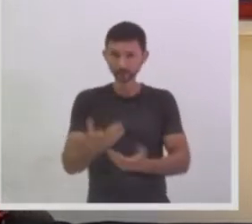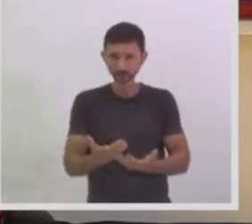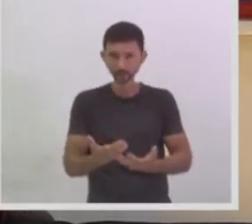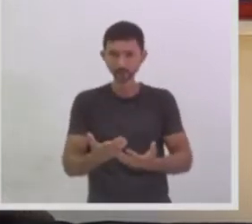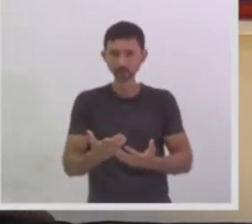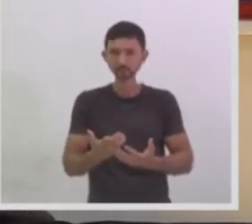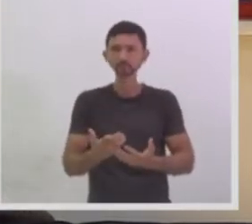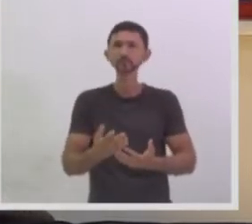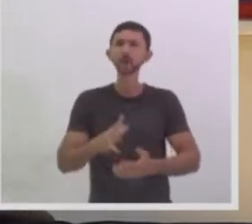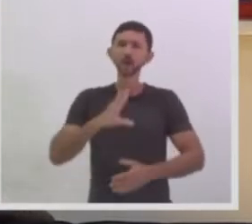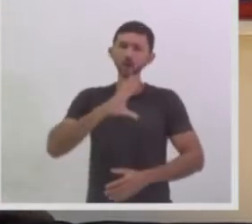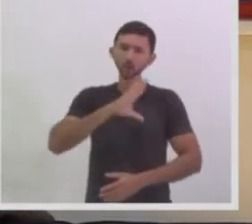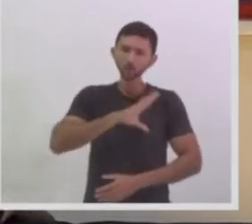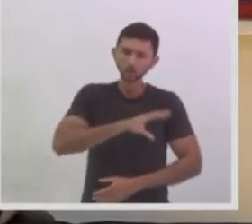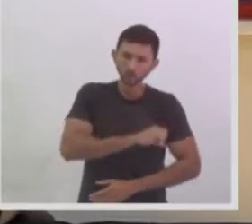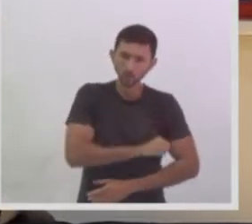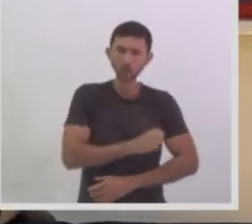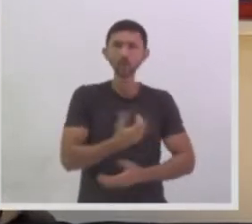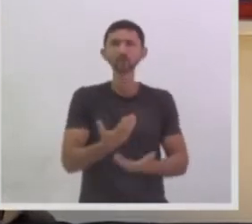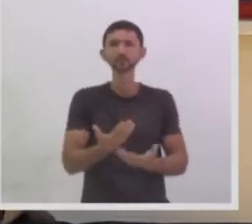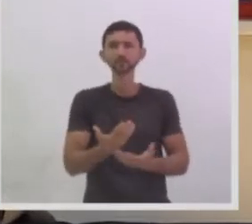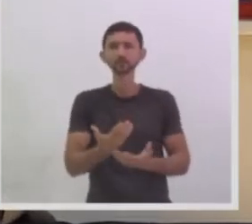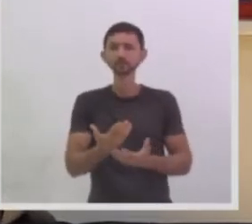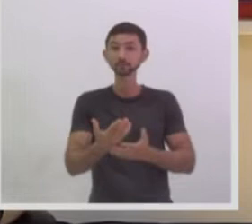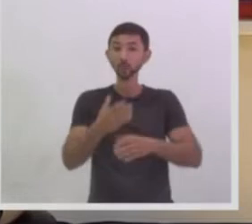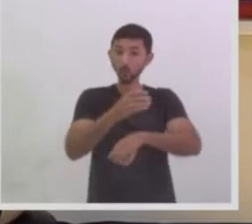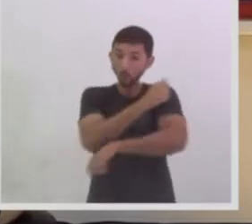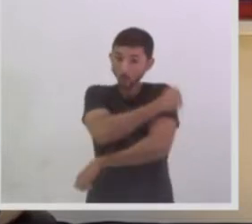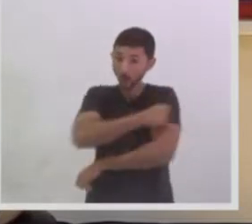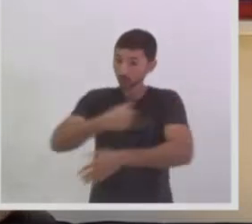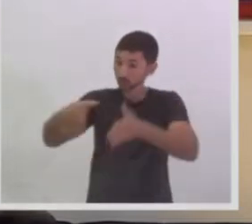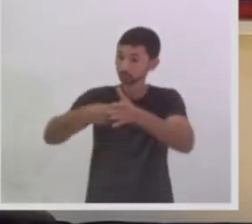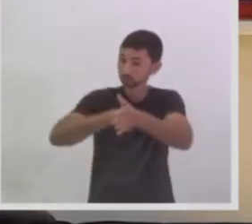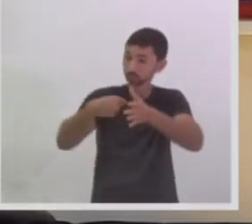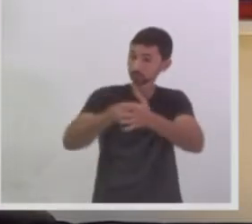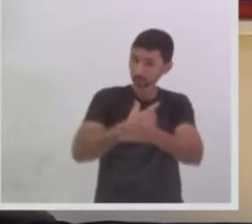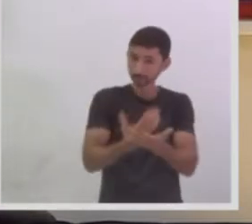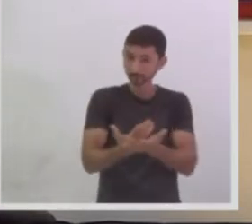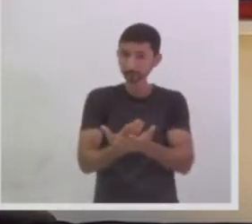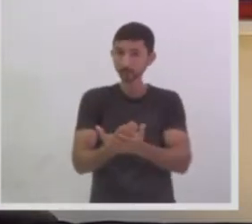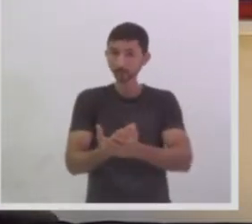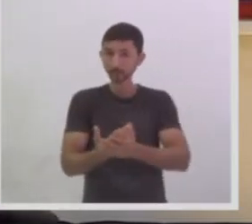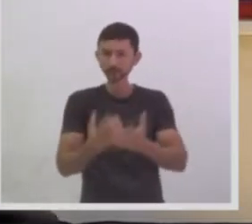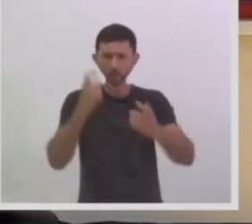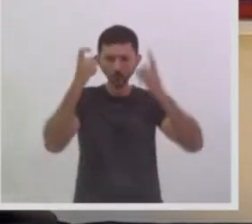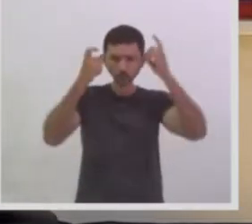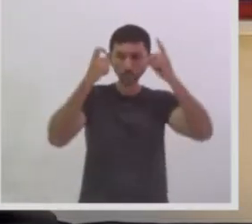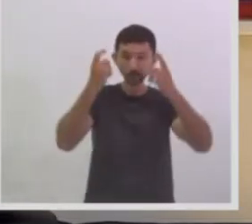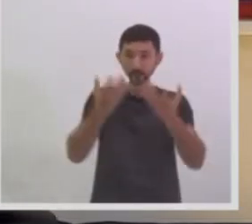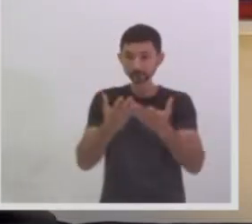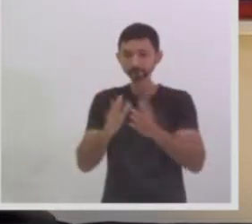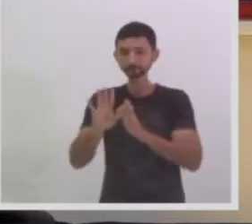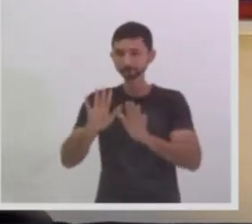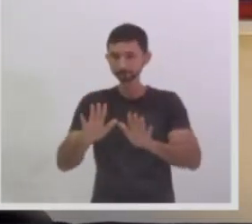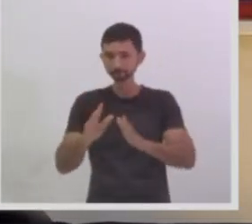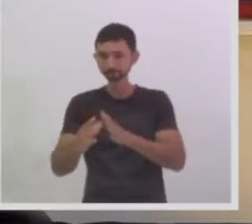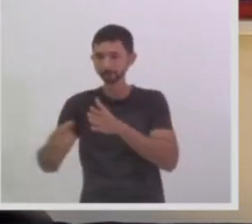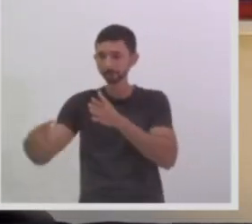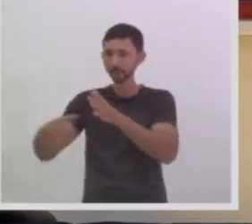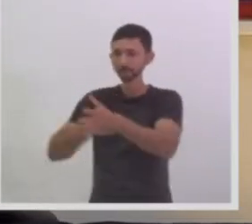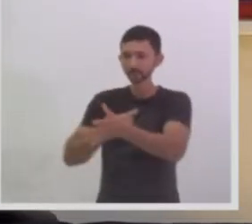meus colegas, todos os professores gostam muito quando os alunos participam. Então a dúvida do aluno era o seguinte, ele disse